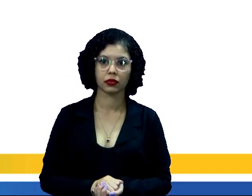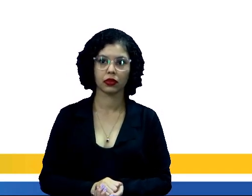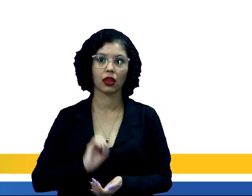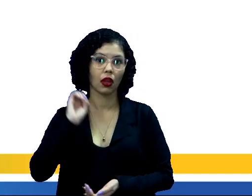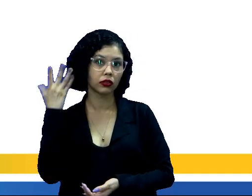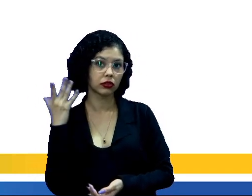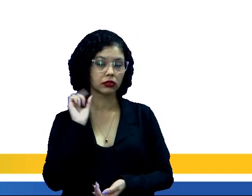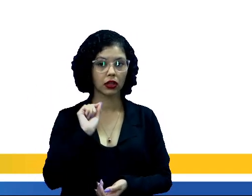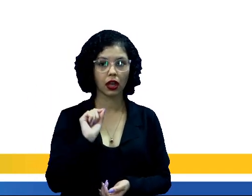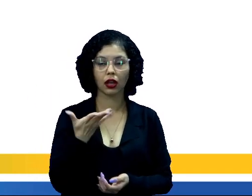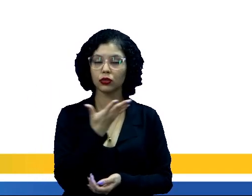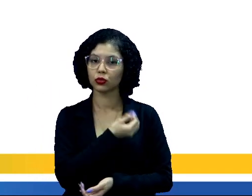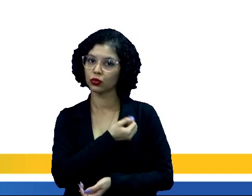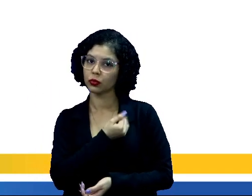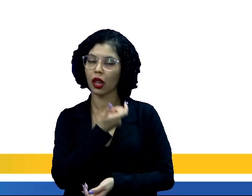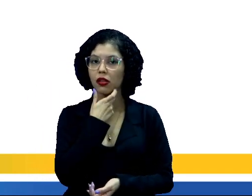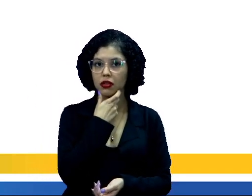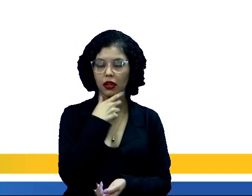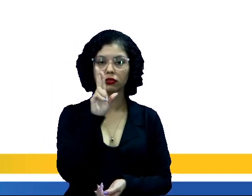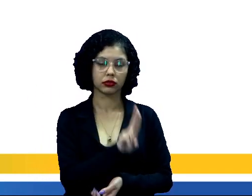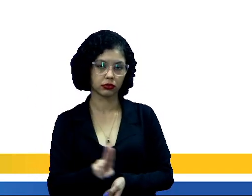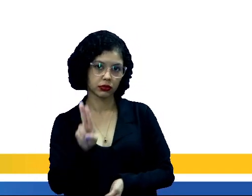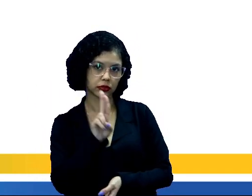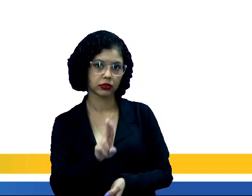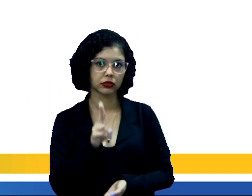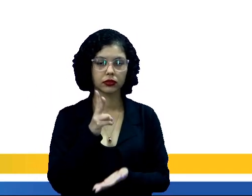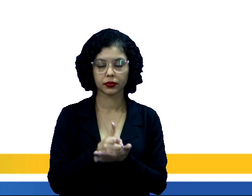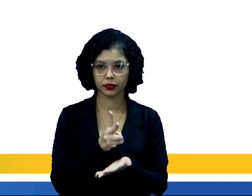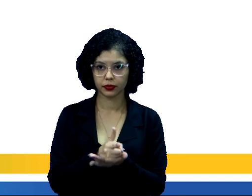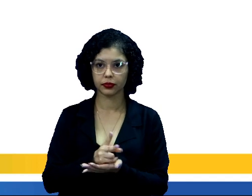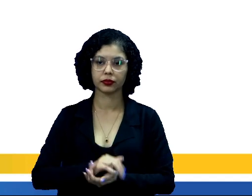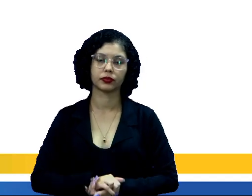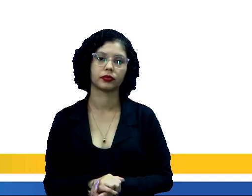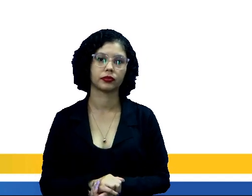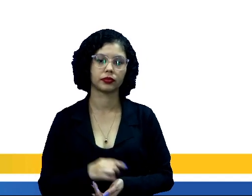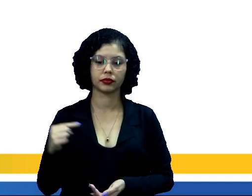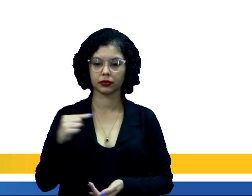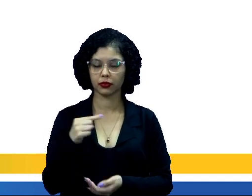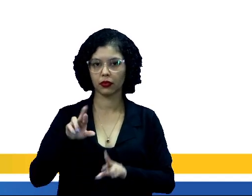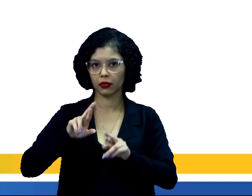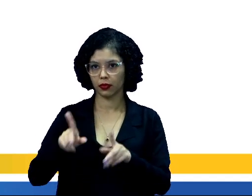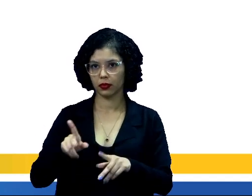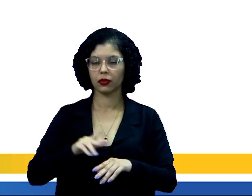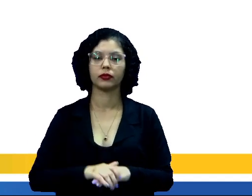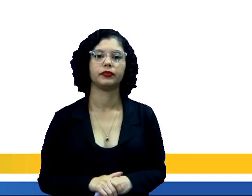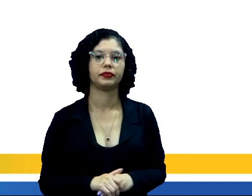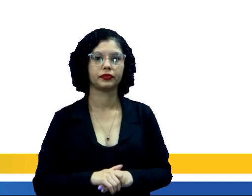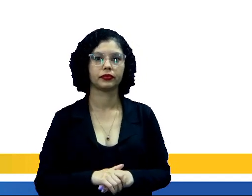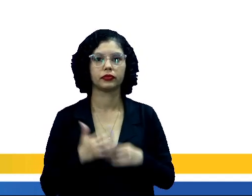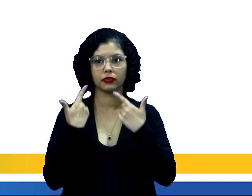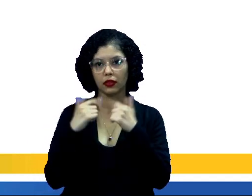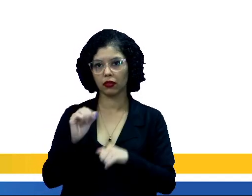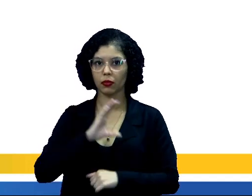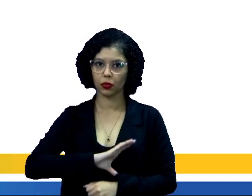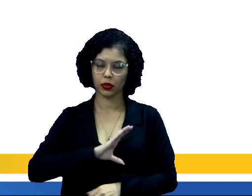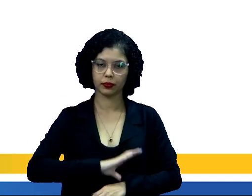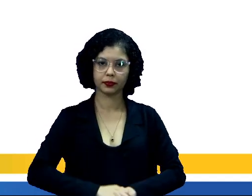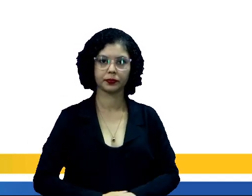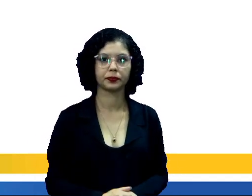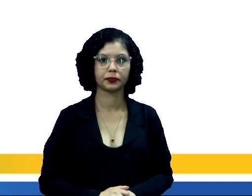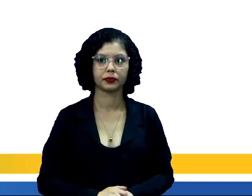No caso ali nos números, em inglês nós vamos utilizar esse hífen, ok? Diferente aí da língua